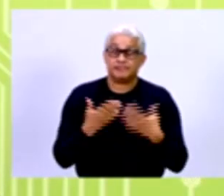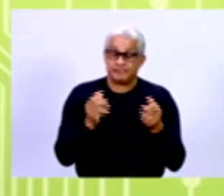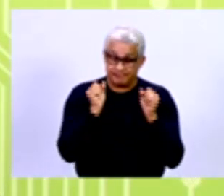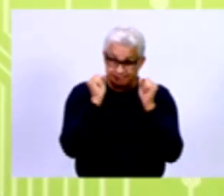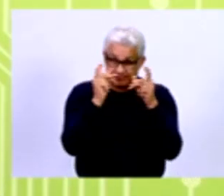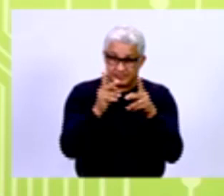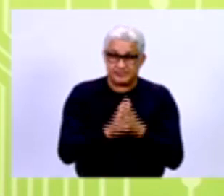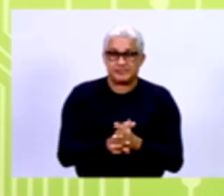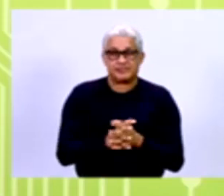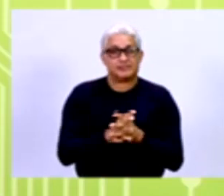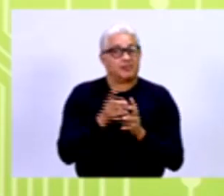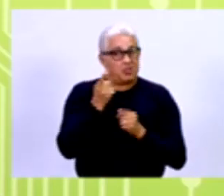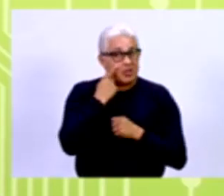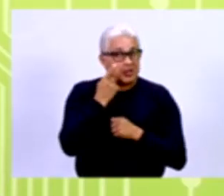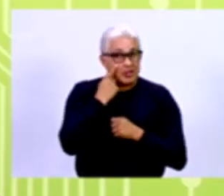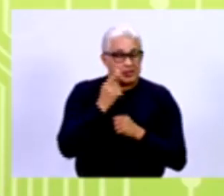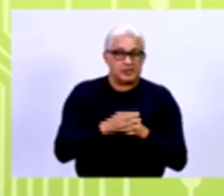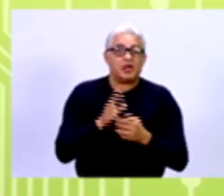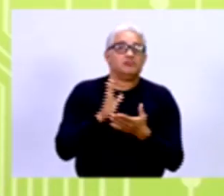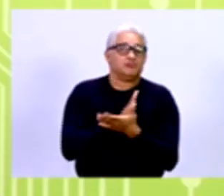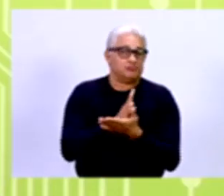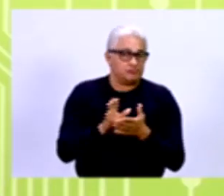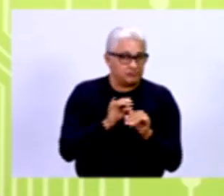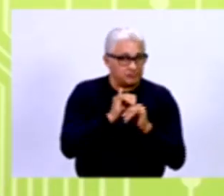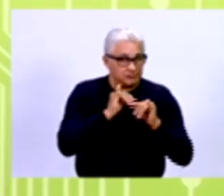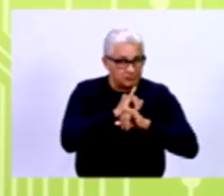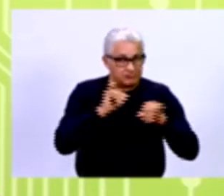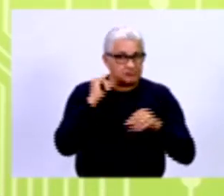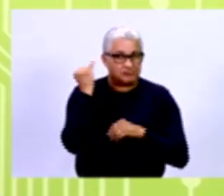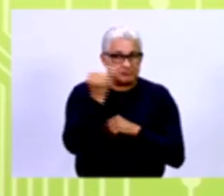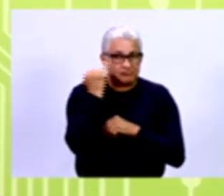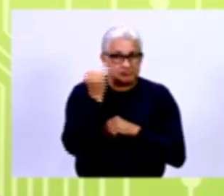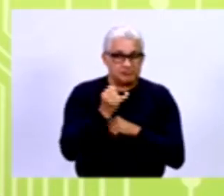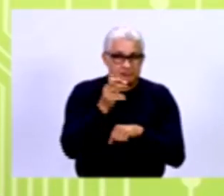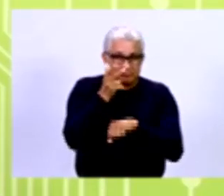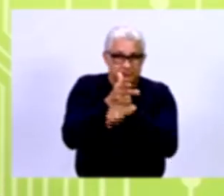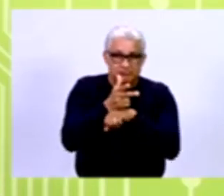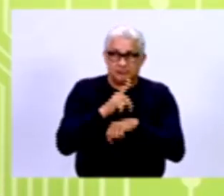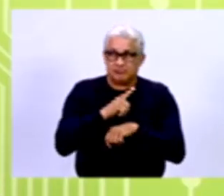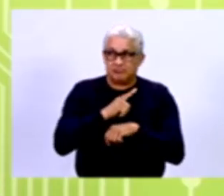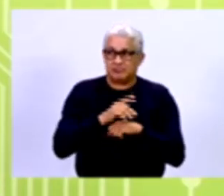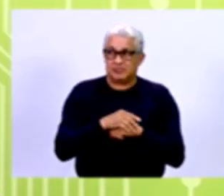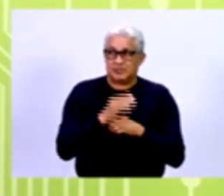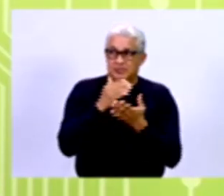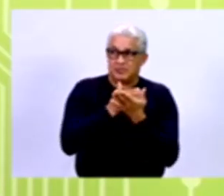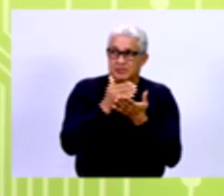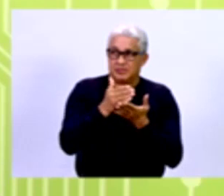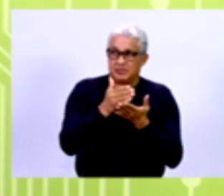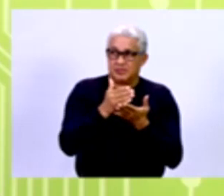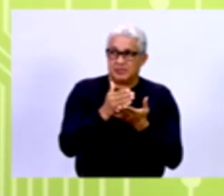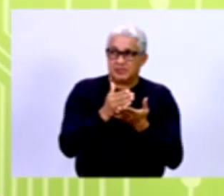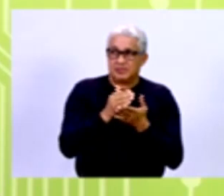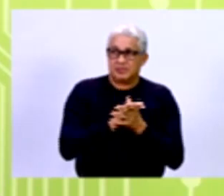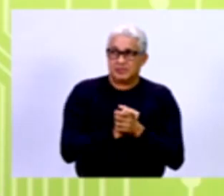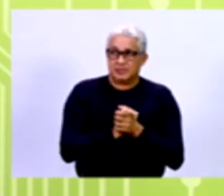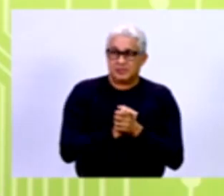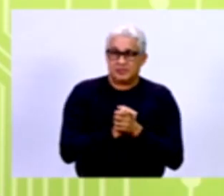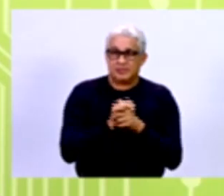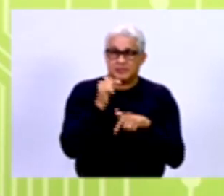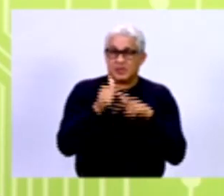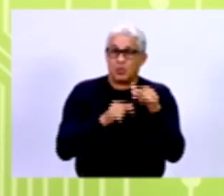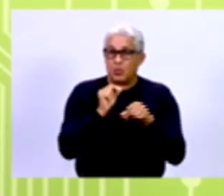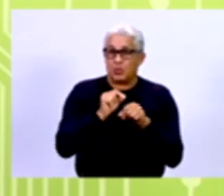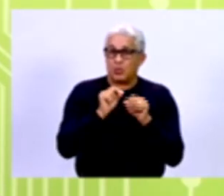Ok. Como pudemos ver, algumas informações importantes no vídeo. Inicialmente, vamos começar trabalhando